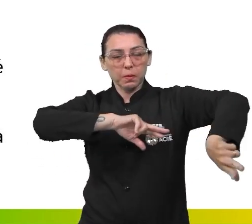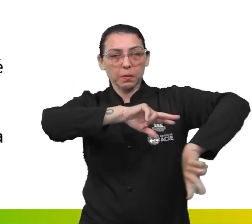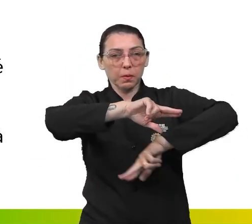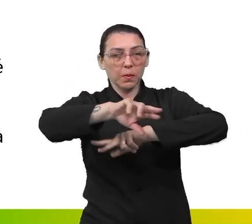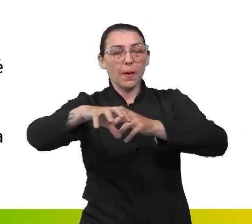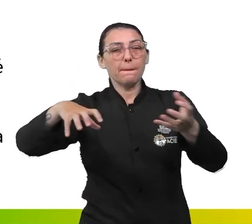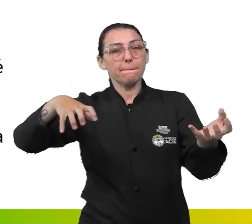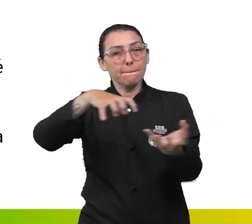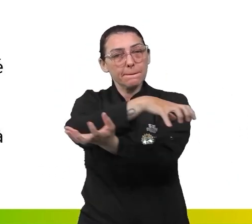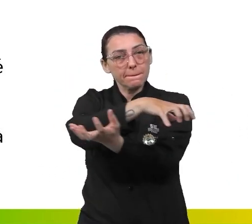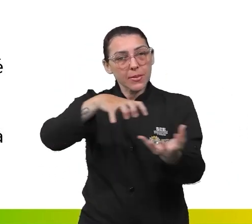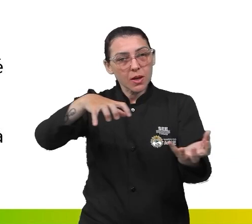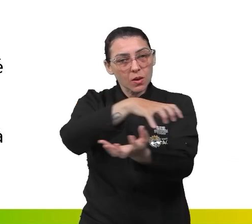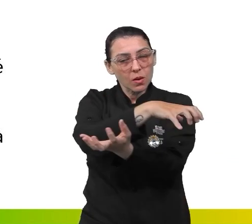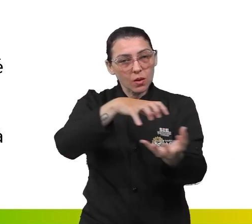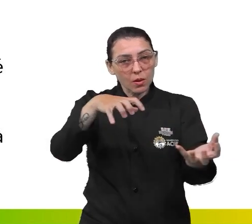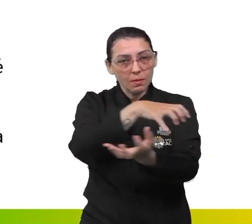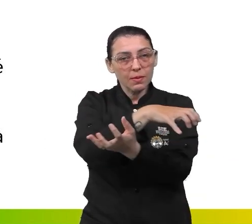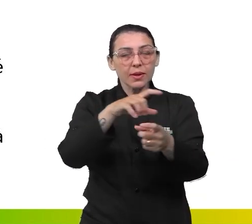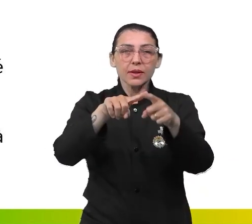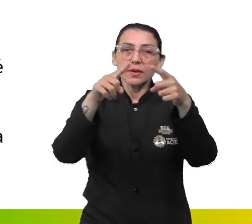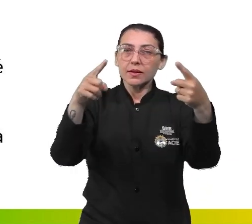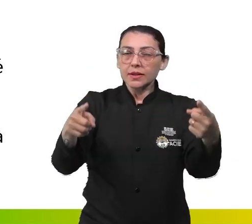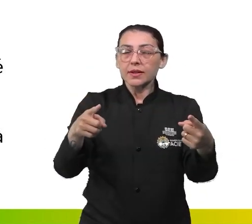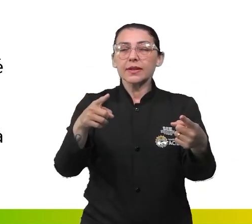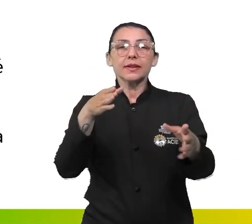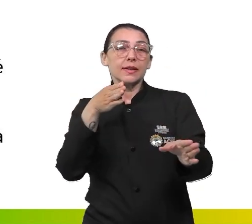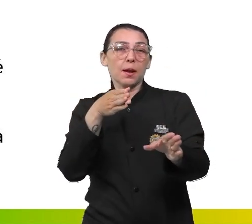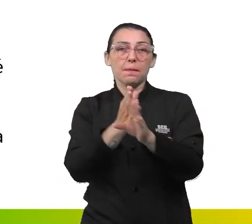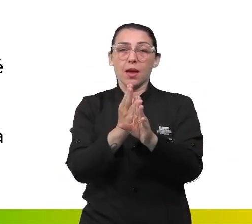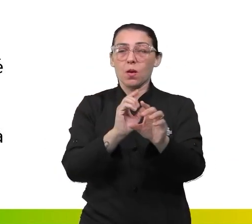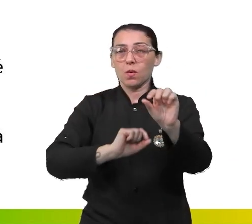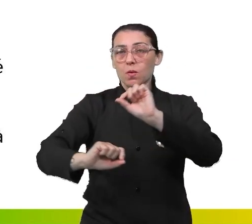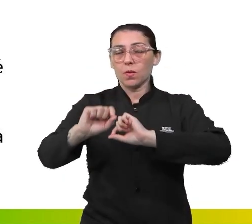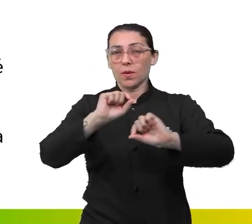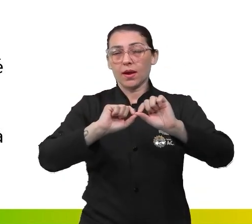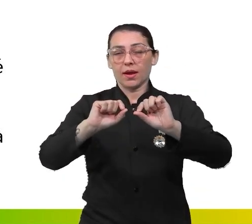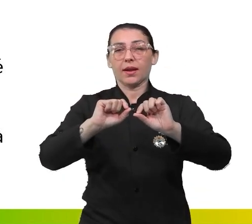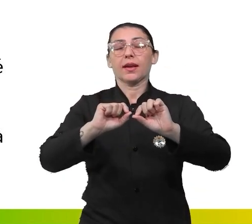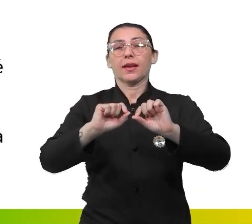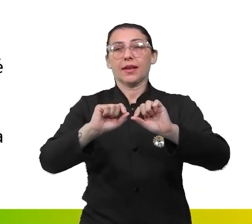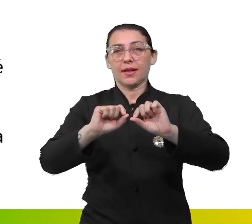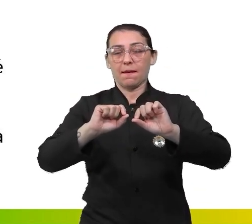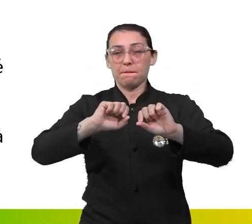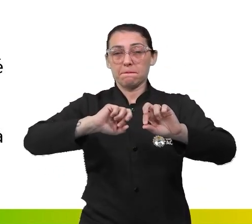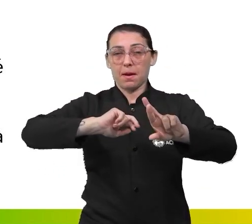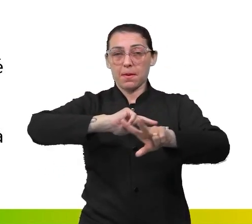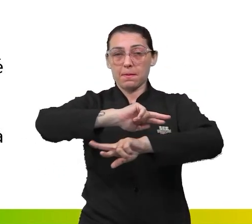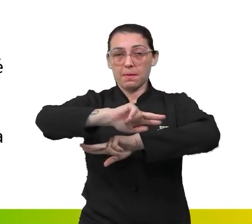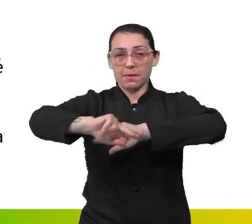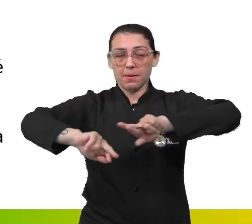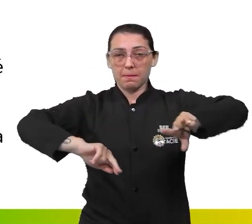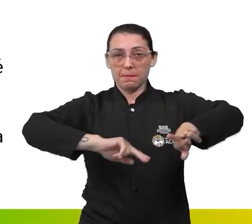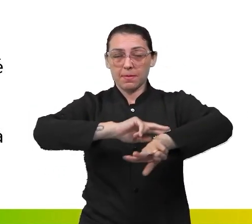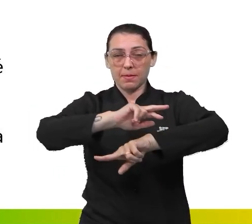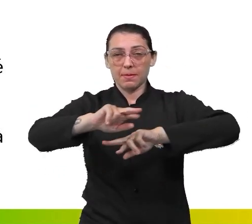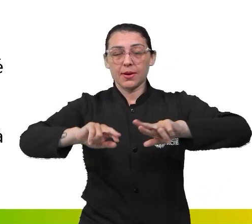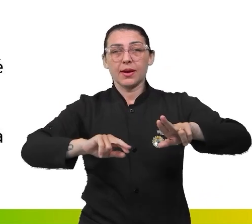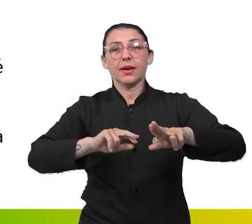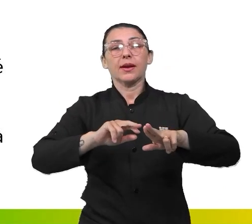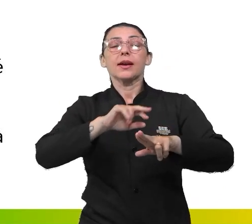de biomas e ecossistemas. Logo, a gente vai identificar aqui uma fauna bastante variada, desde